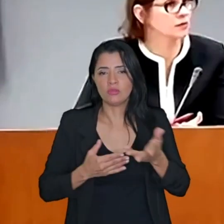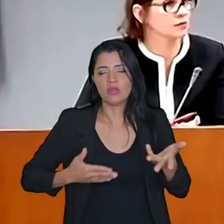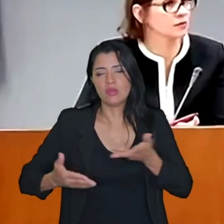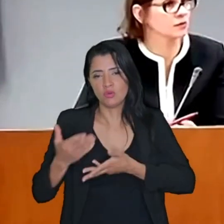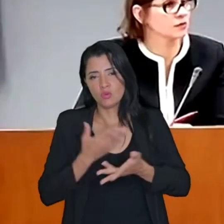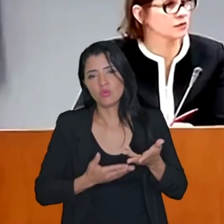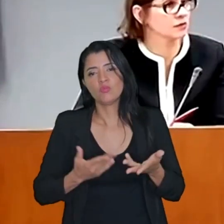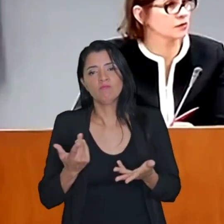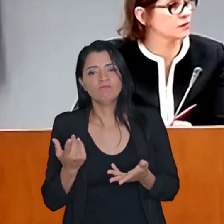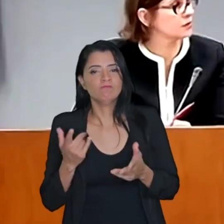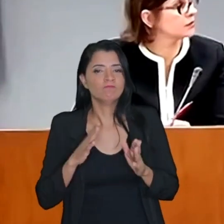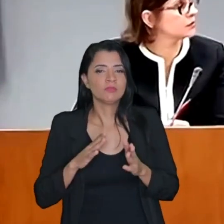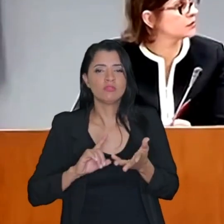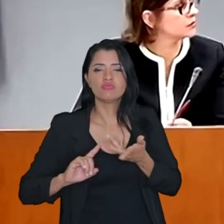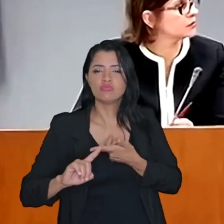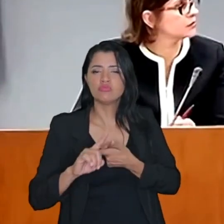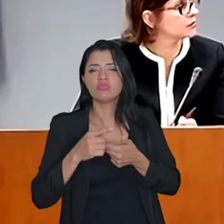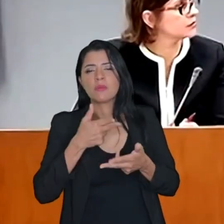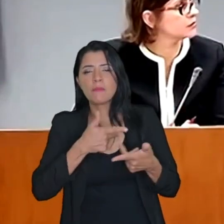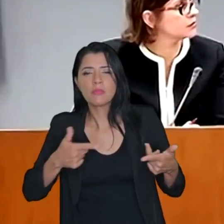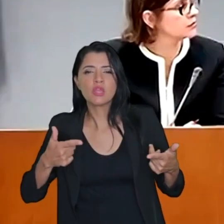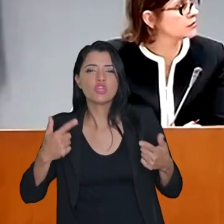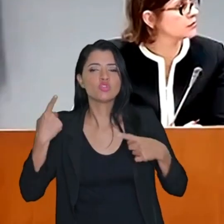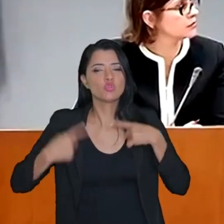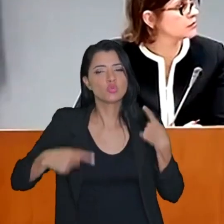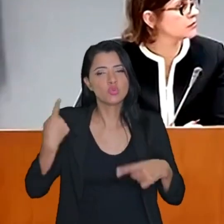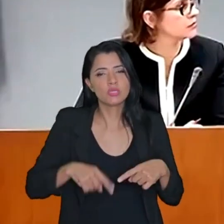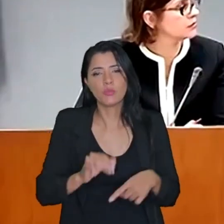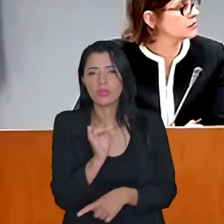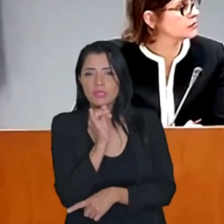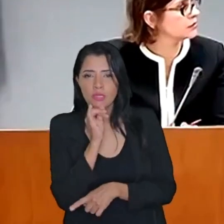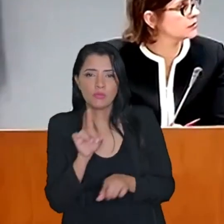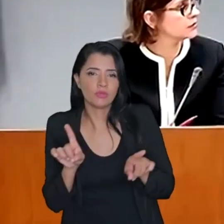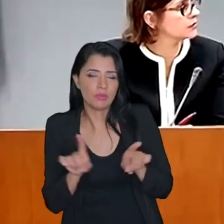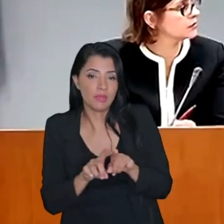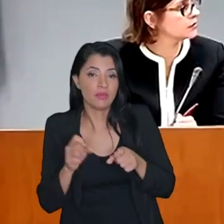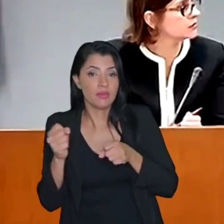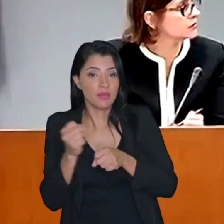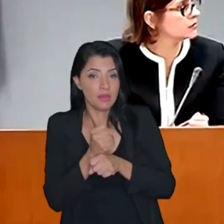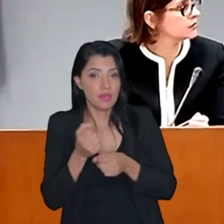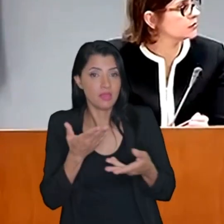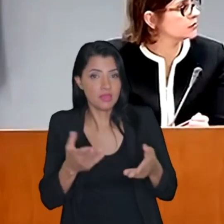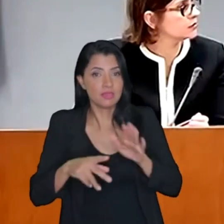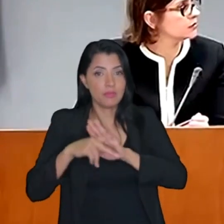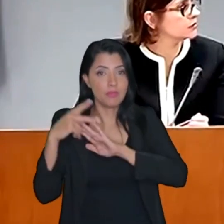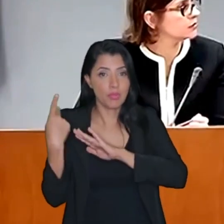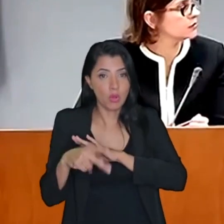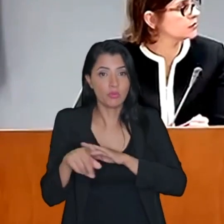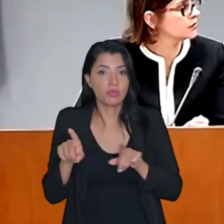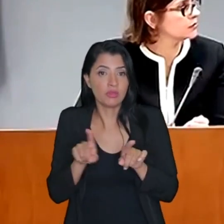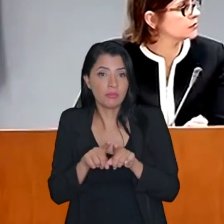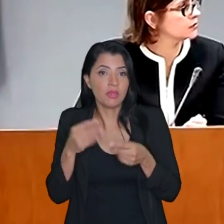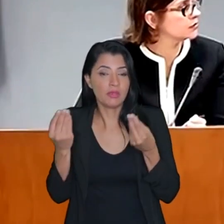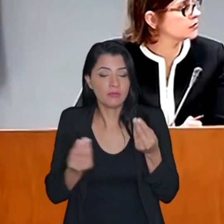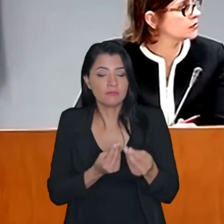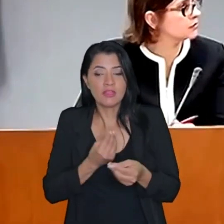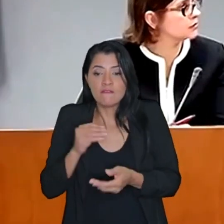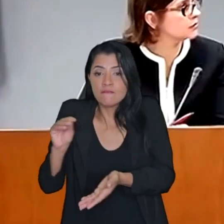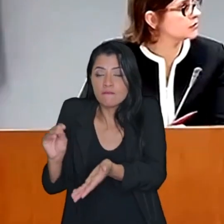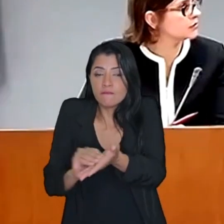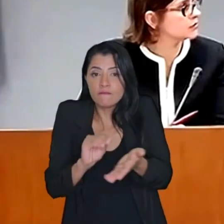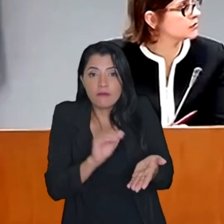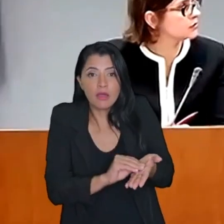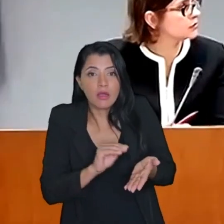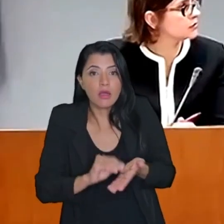dão aso a uma série de discussões, inclusive, por exemplo, nesse âmbito específico, da